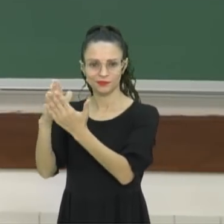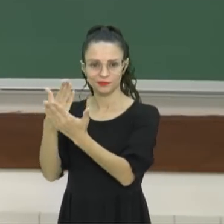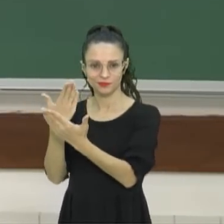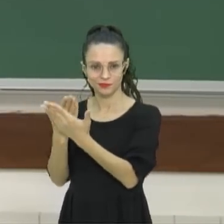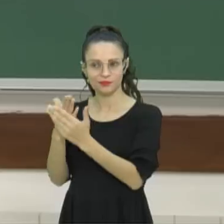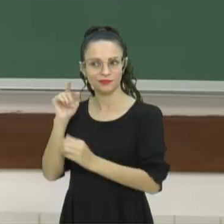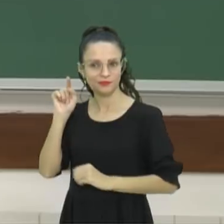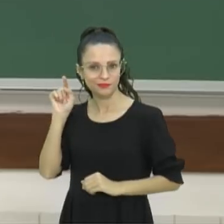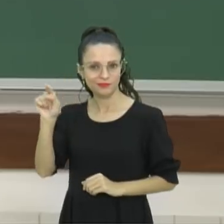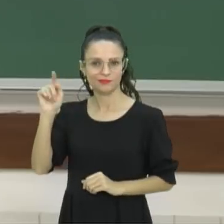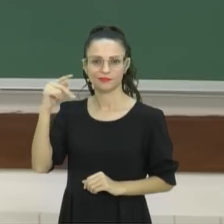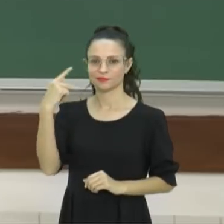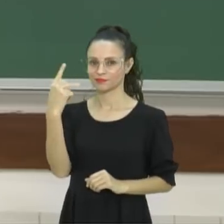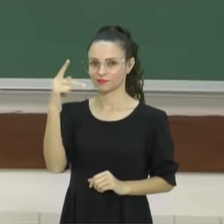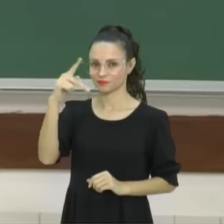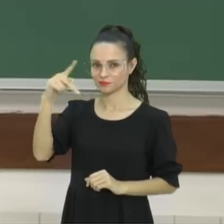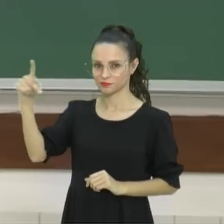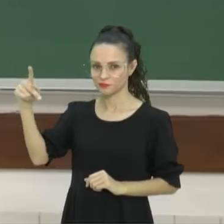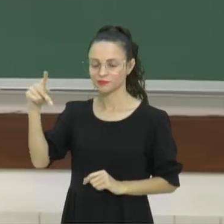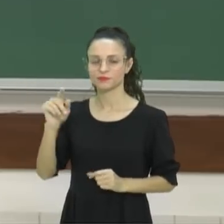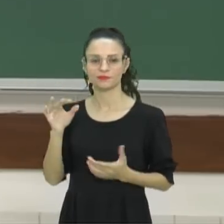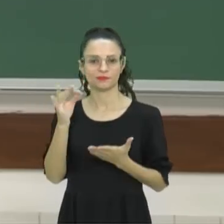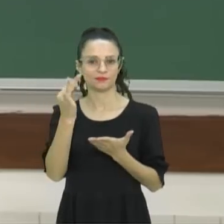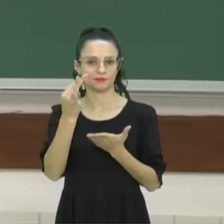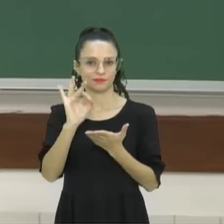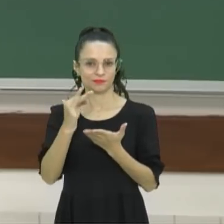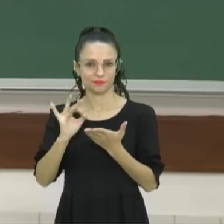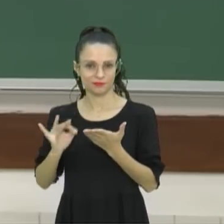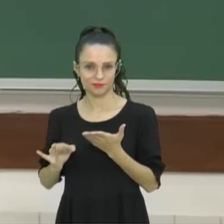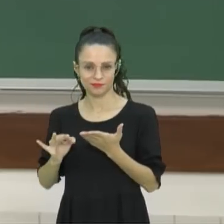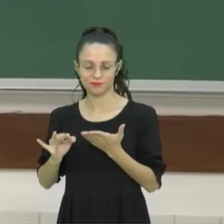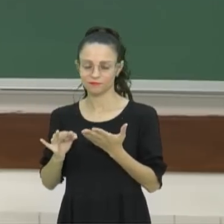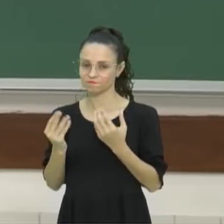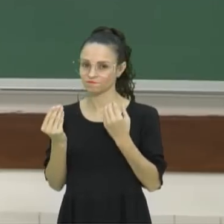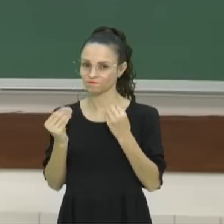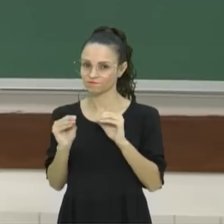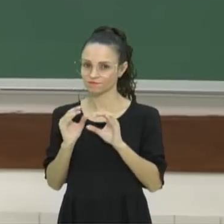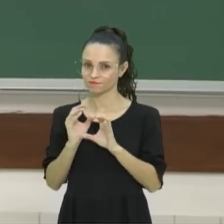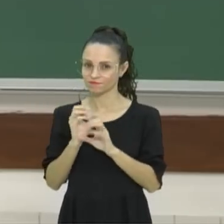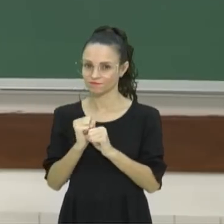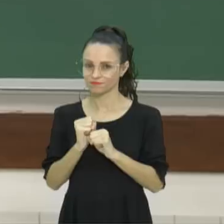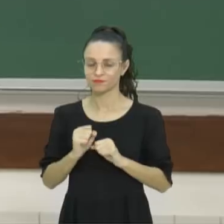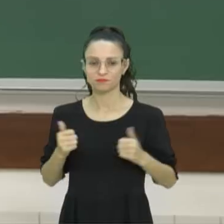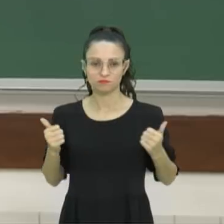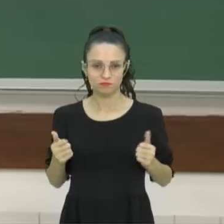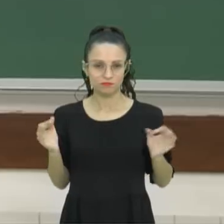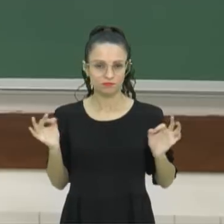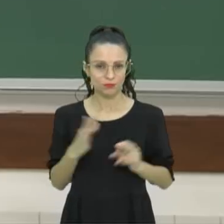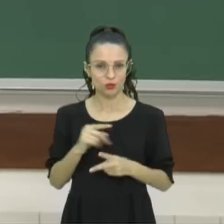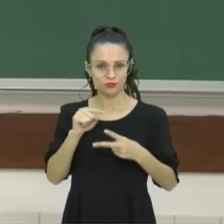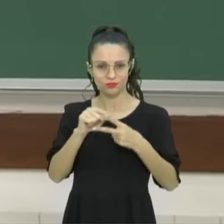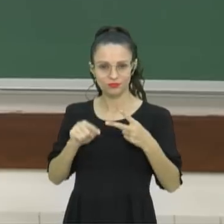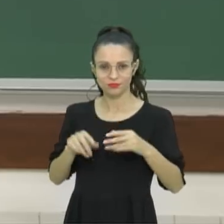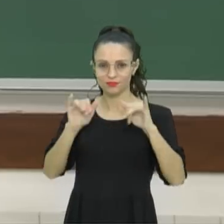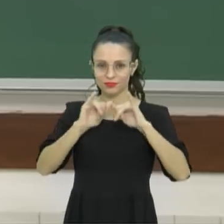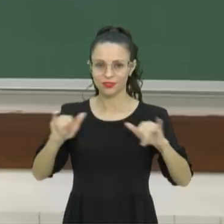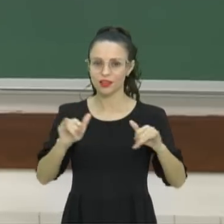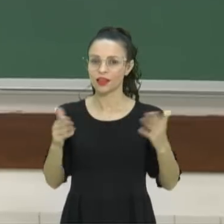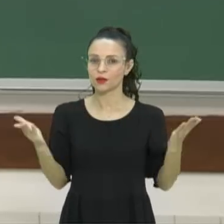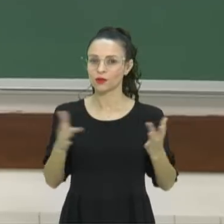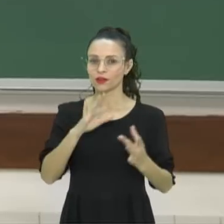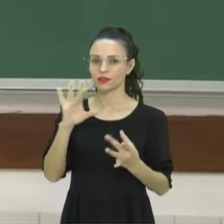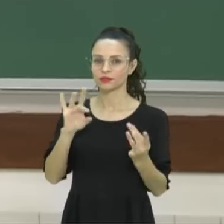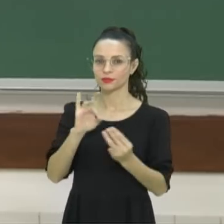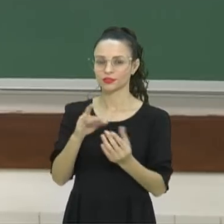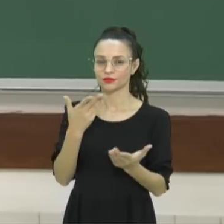escola, para que o seu professor possa corrigir e atribuir uma nota. Feitos os recados, então, vamos